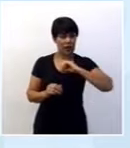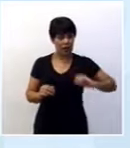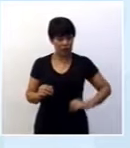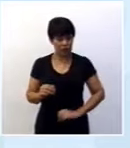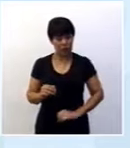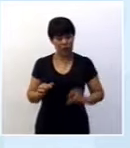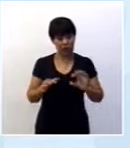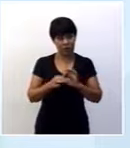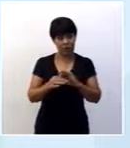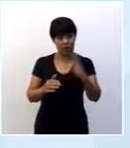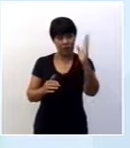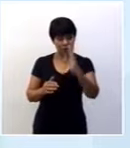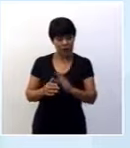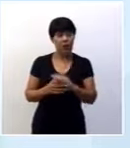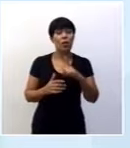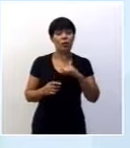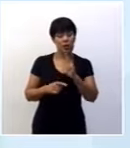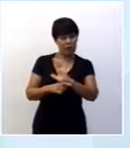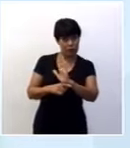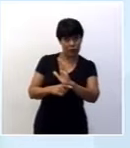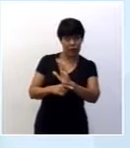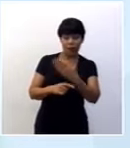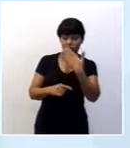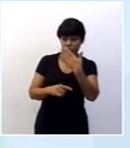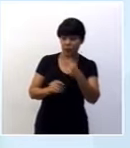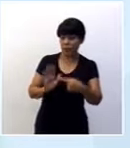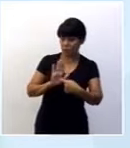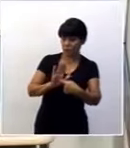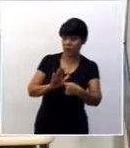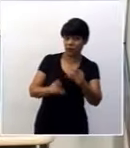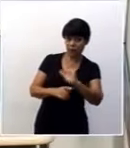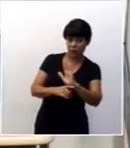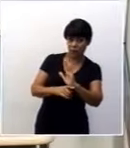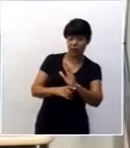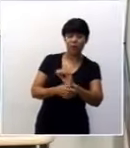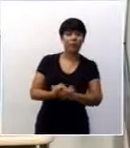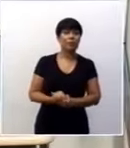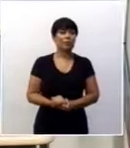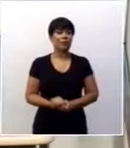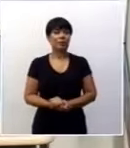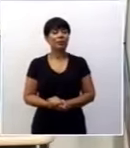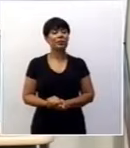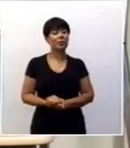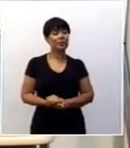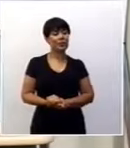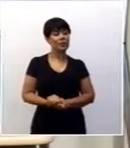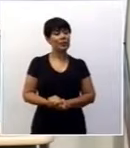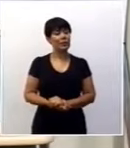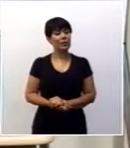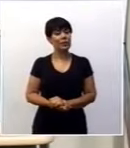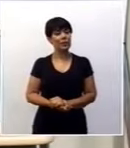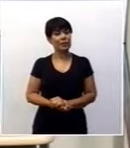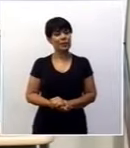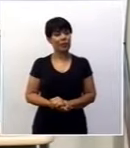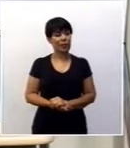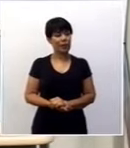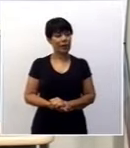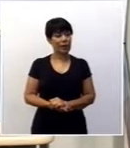lá no INPE que eu gostaria que o pessoal passasse aí para a gente poder assistir o vídeo, tá bom?